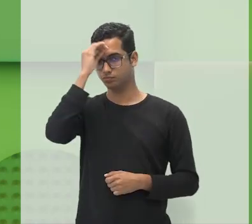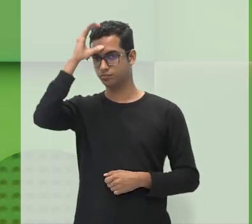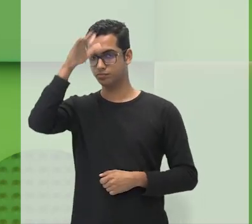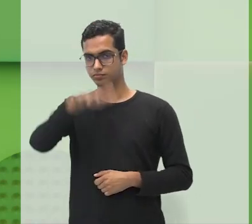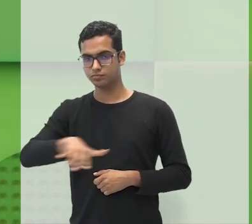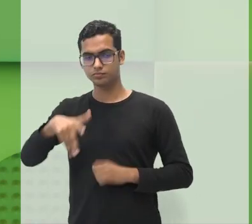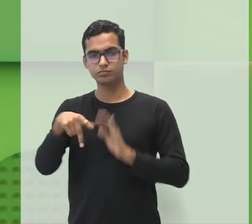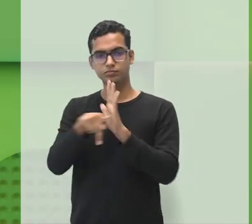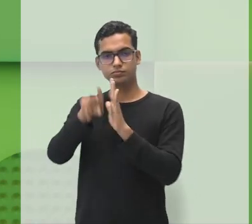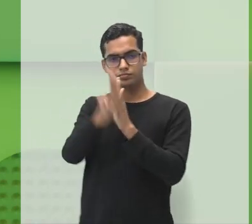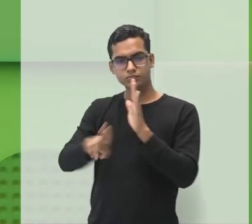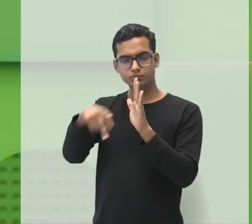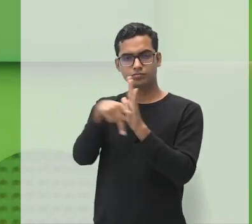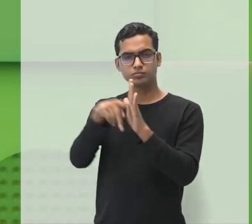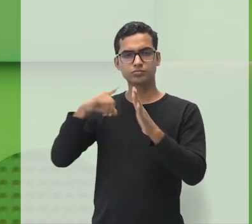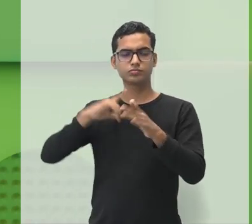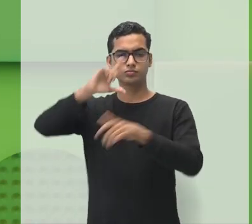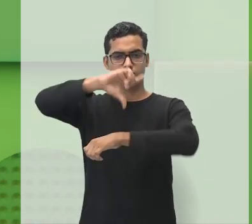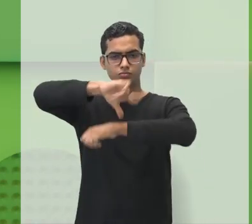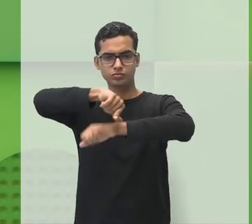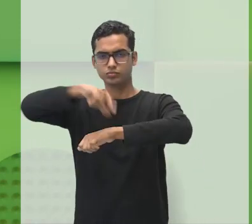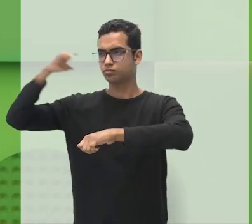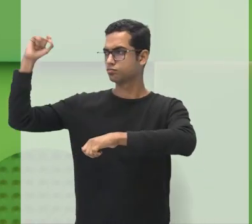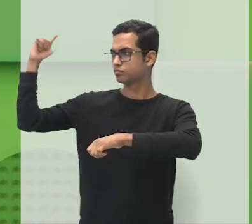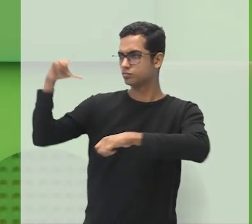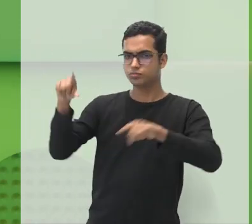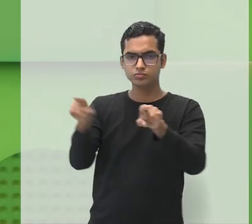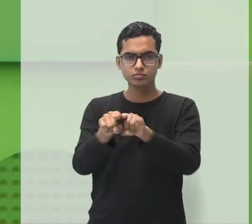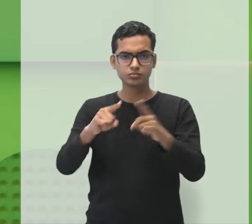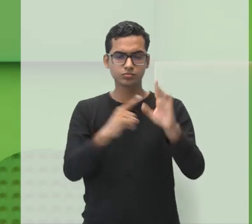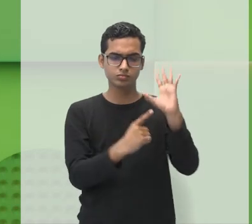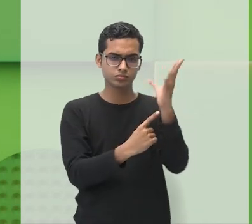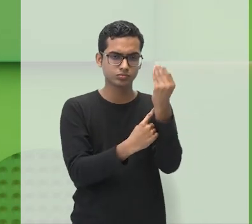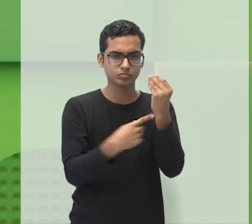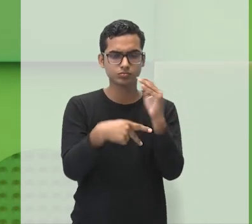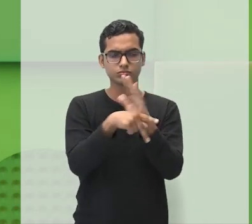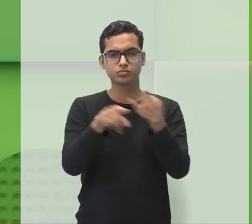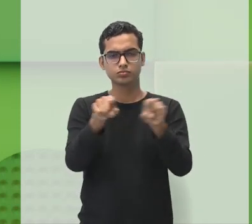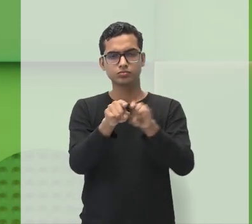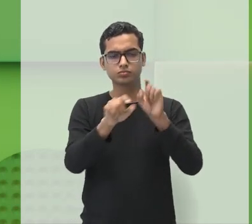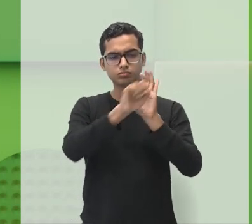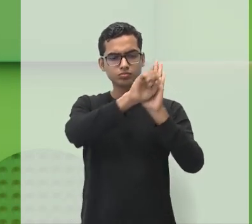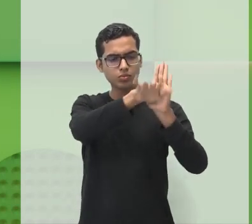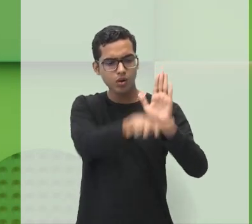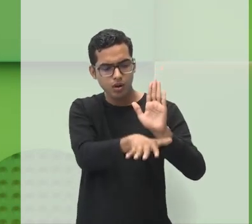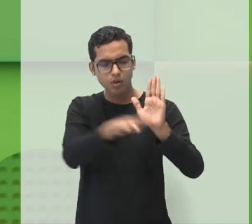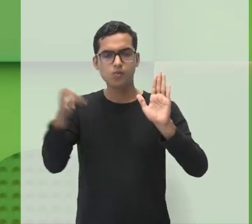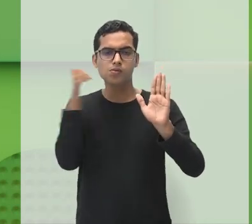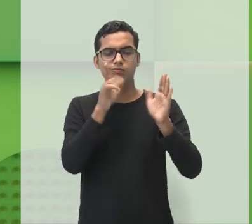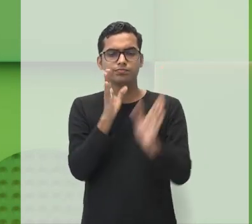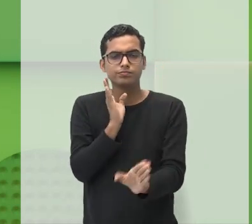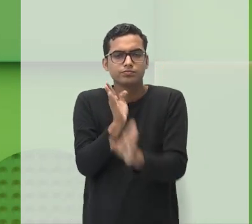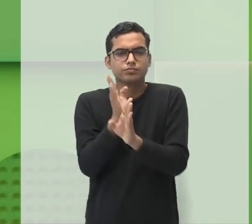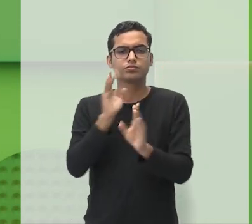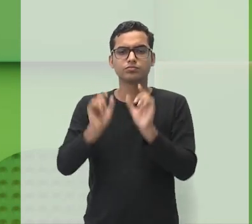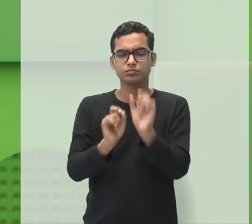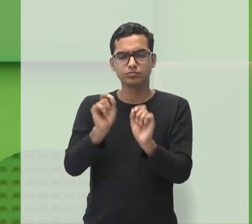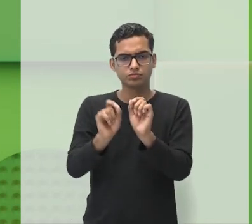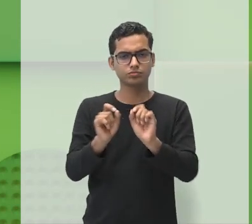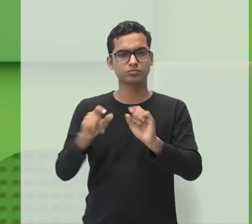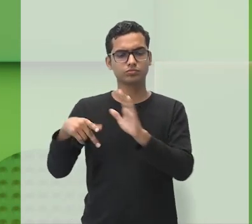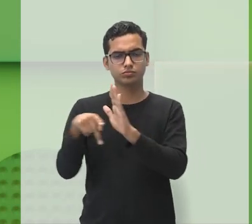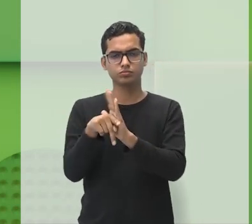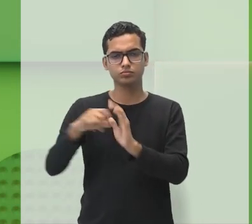do uso do gnomo, do uso da arte com a projeção da sombra, para identificar